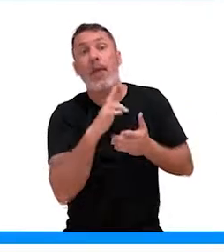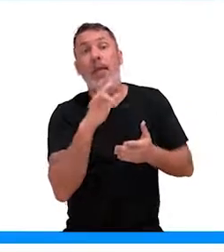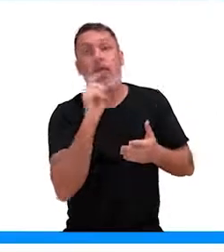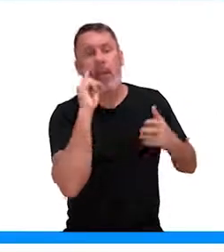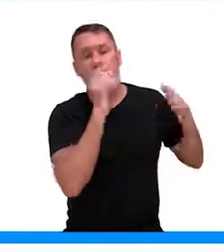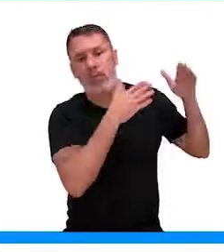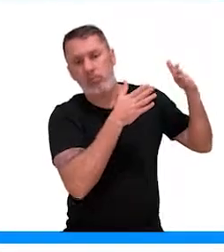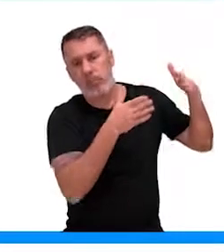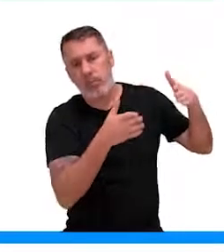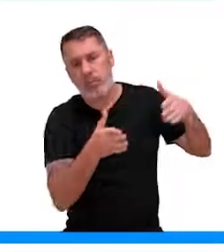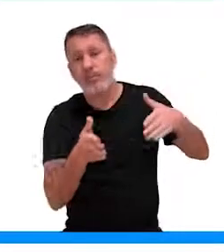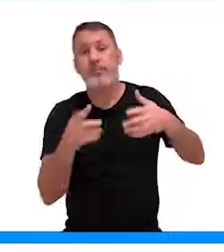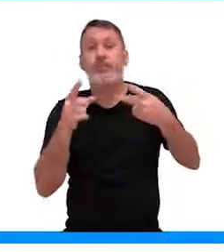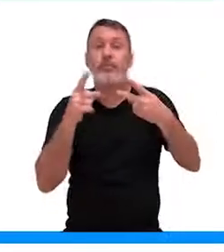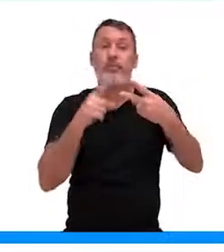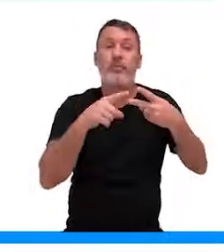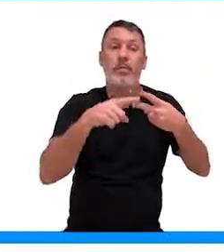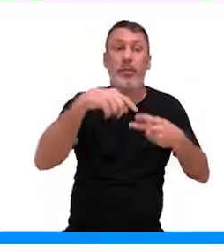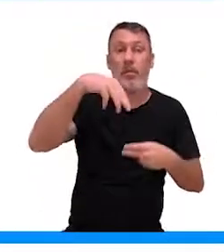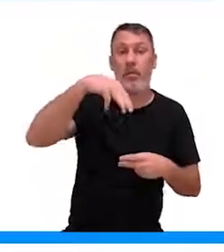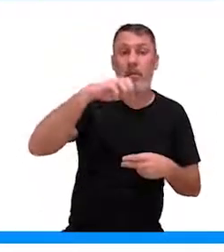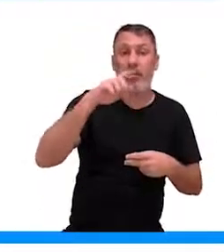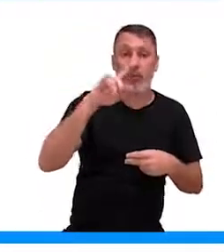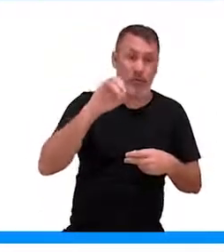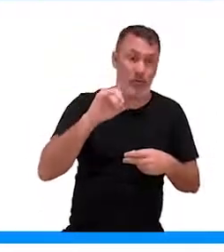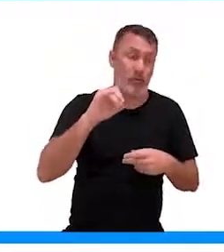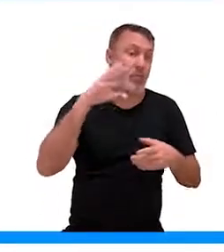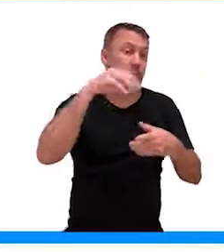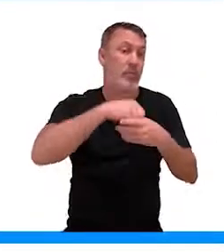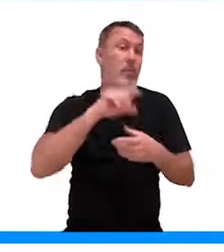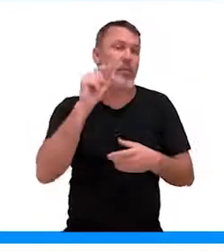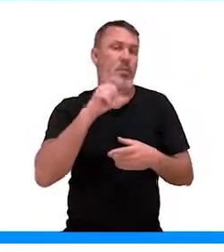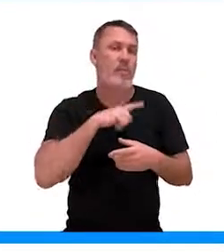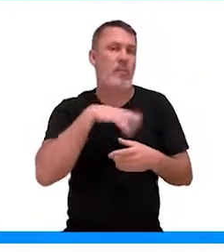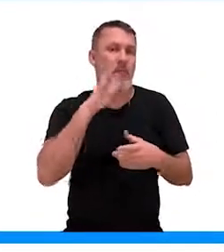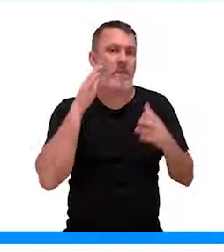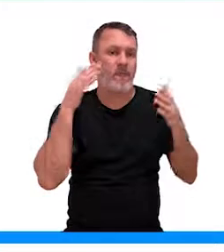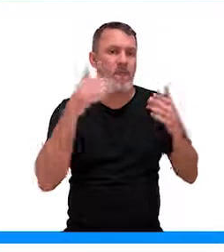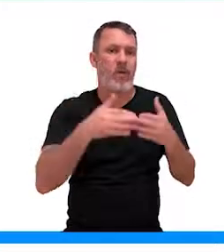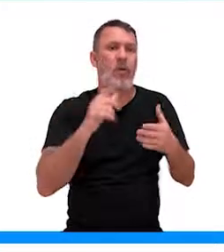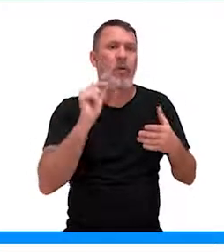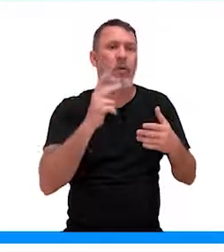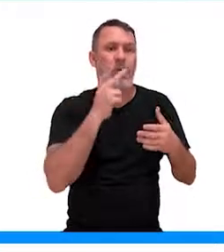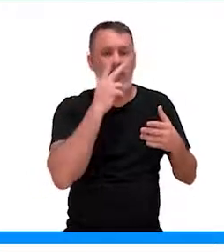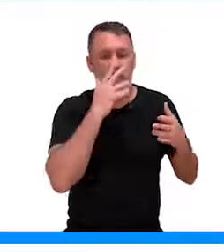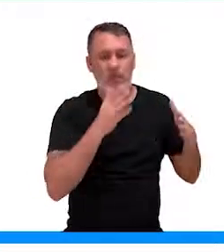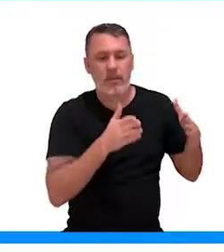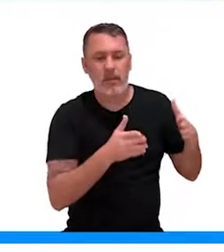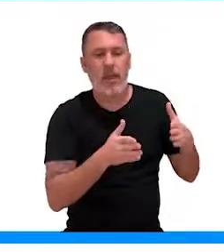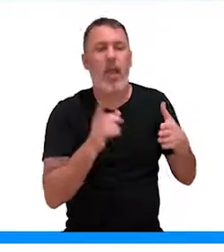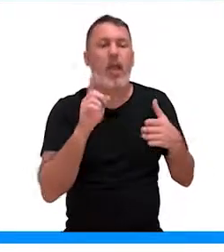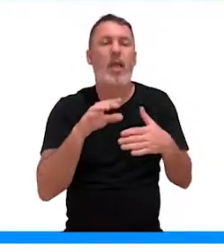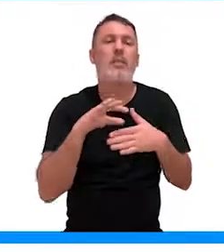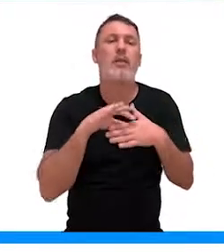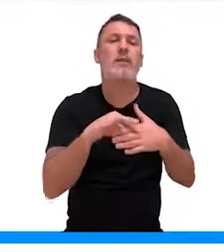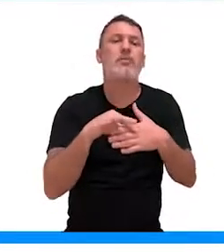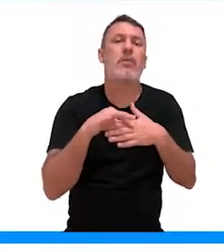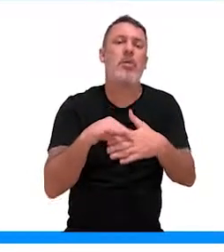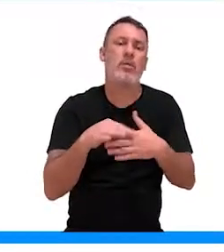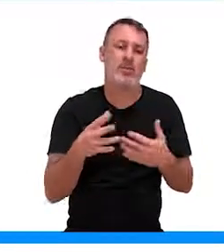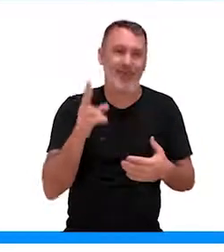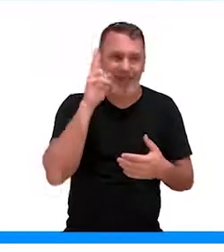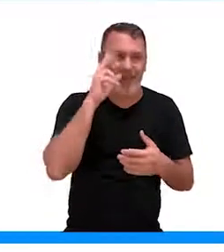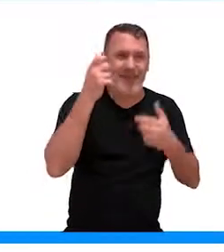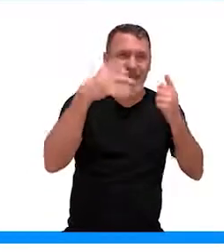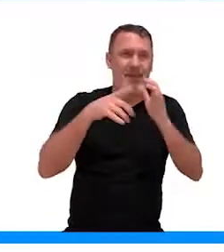do rio. Aqui no curso médio, você tem um foco na etapa de transporte, tá? Lembra